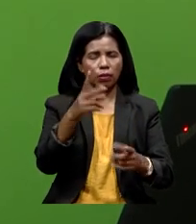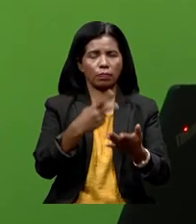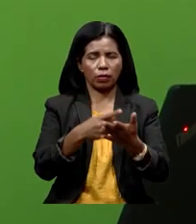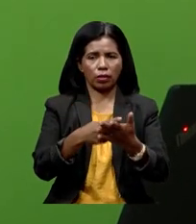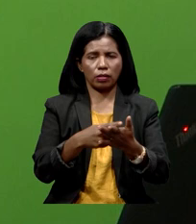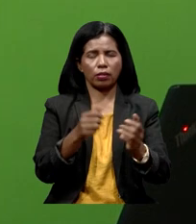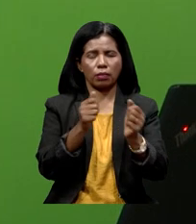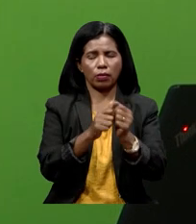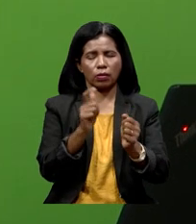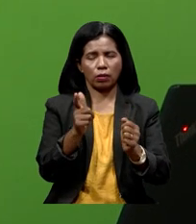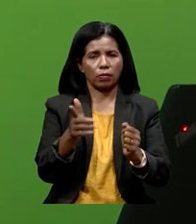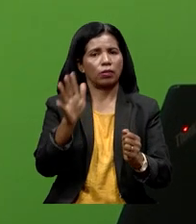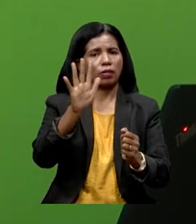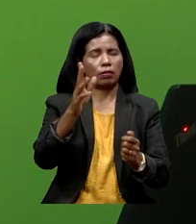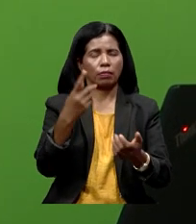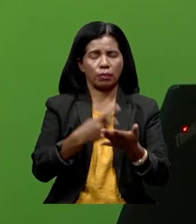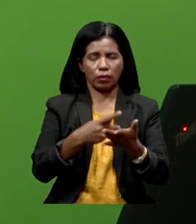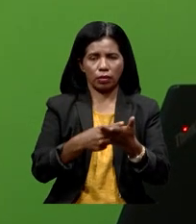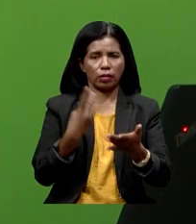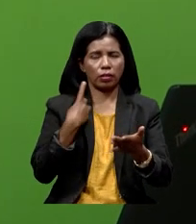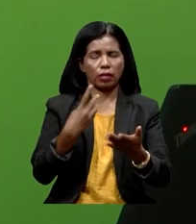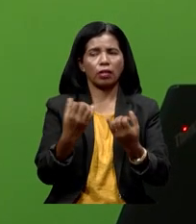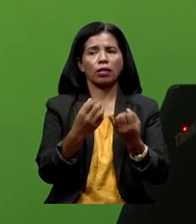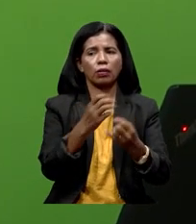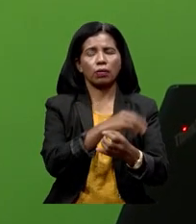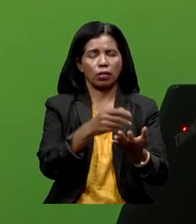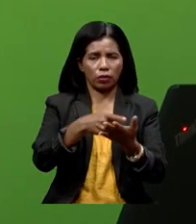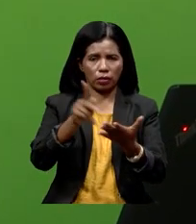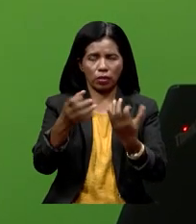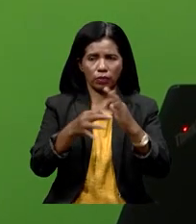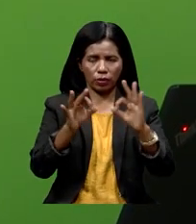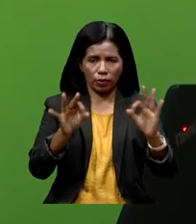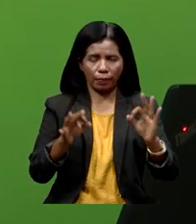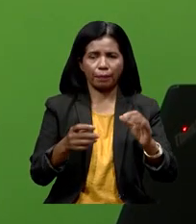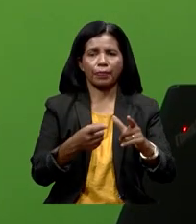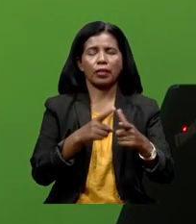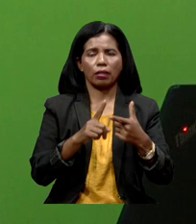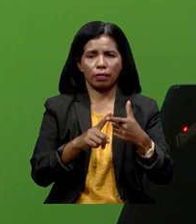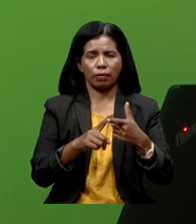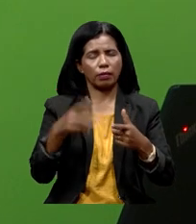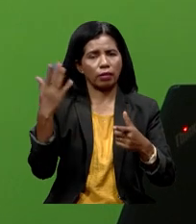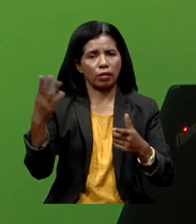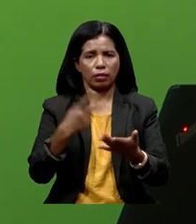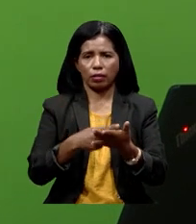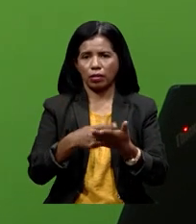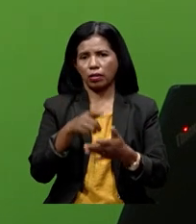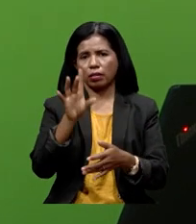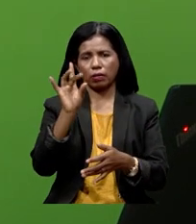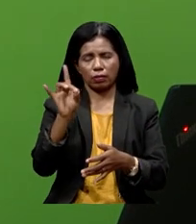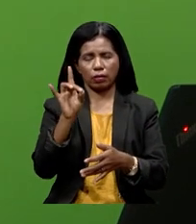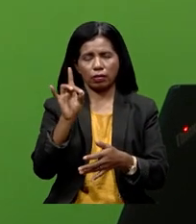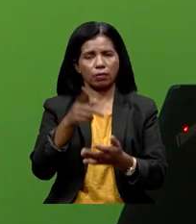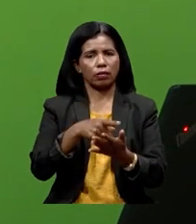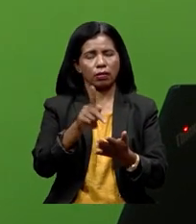25 projeto nebe maka ya de versão final incluindo pagamento ne no ya projeto alo maknya pagamento